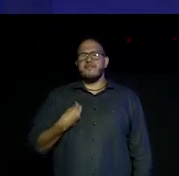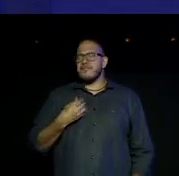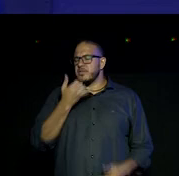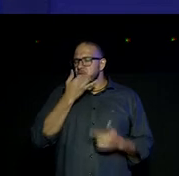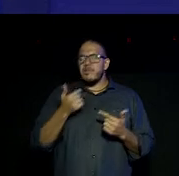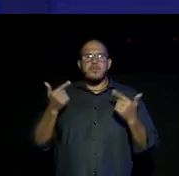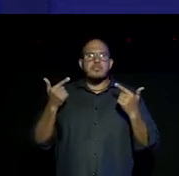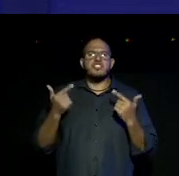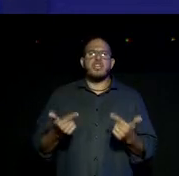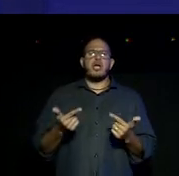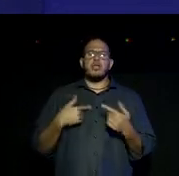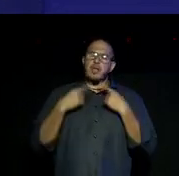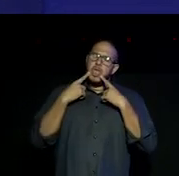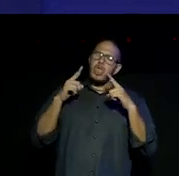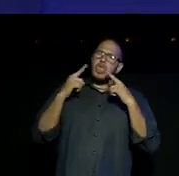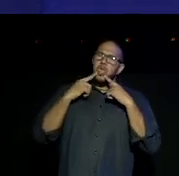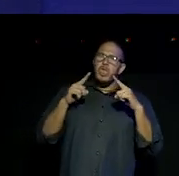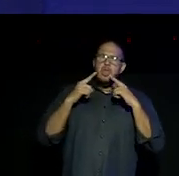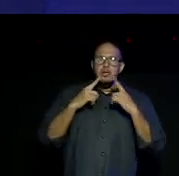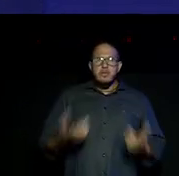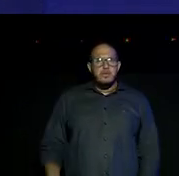uma chatura, um vale de lamúrias.